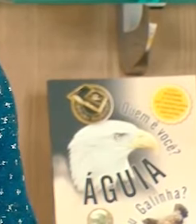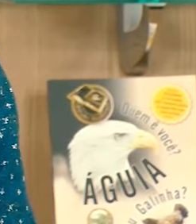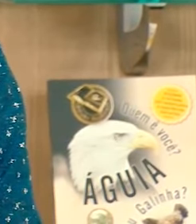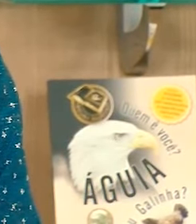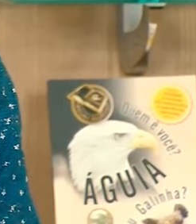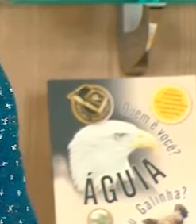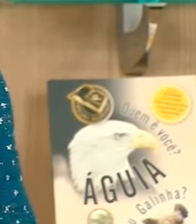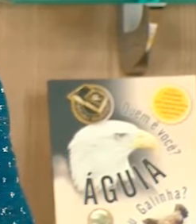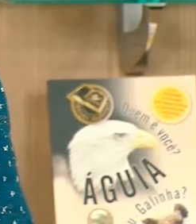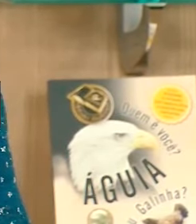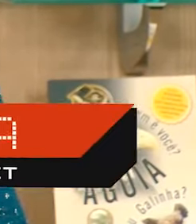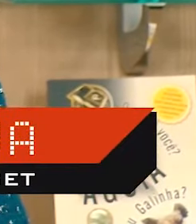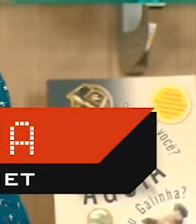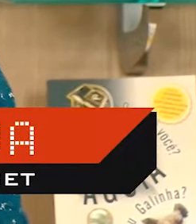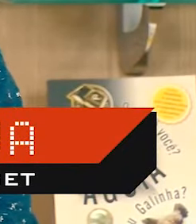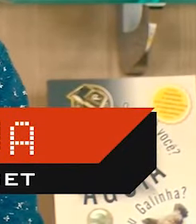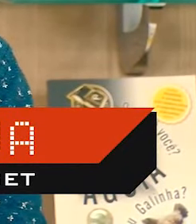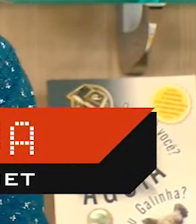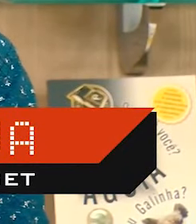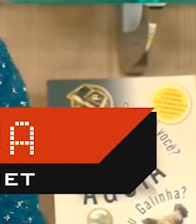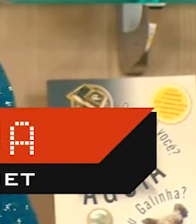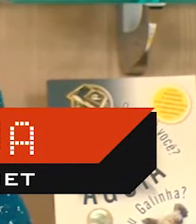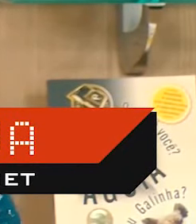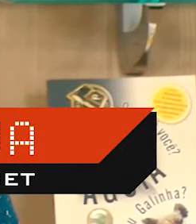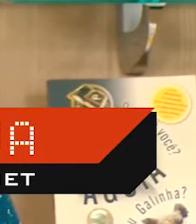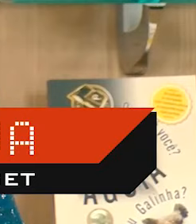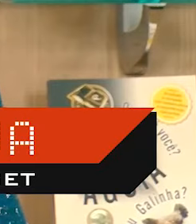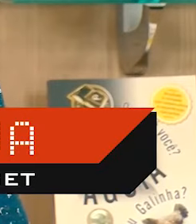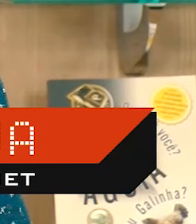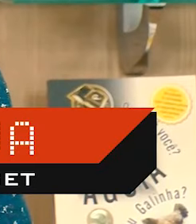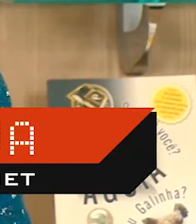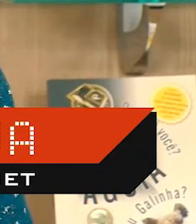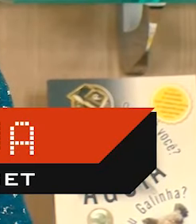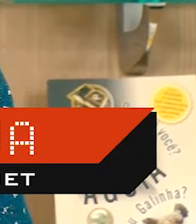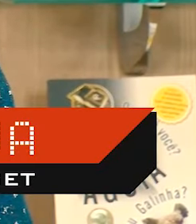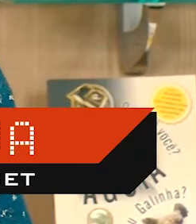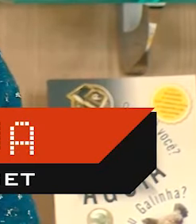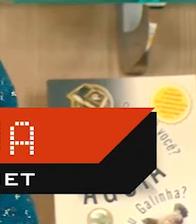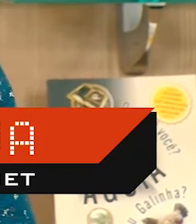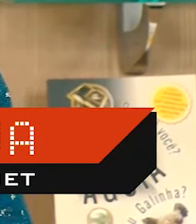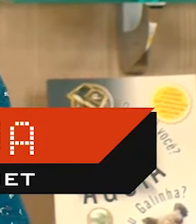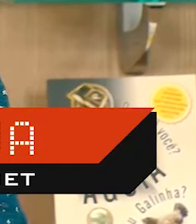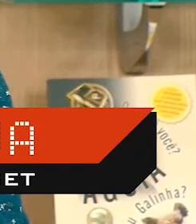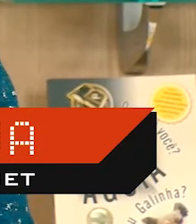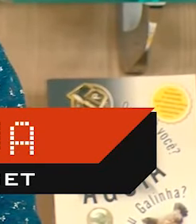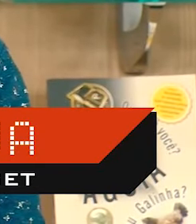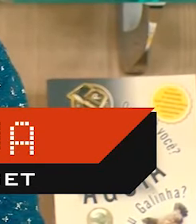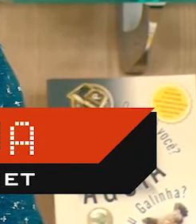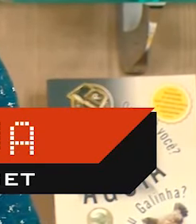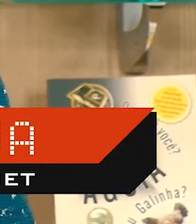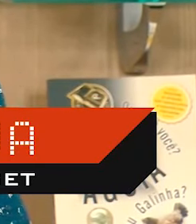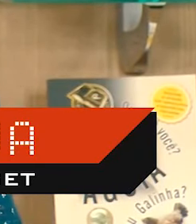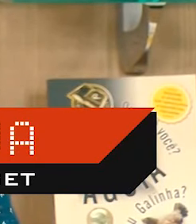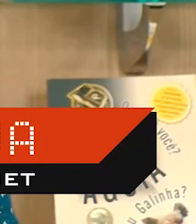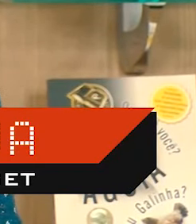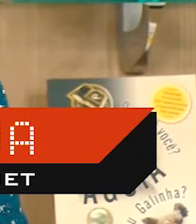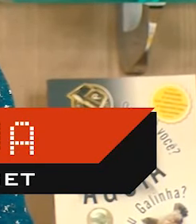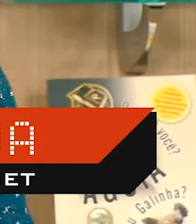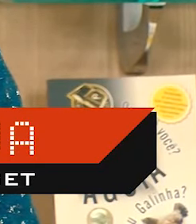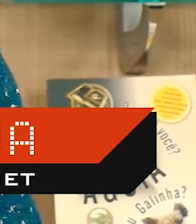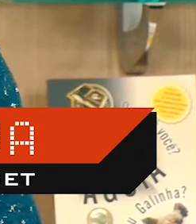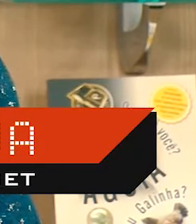abençoado e você vai ser cada vez um demonstrador de conhecimento e cultura tanto secular